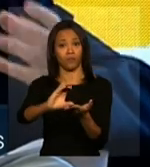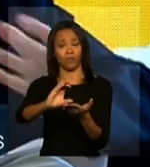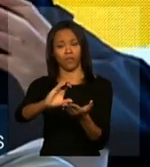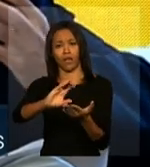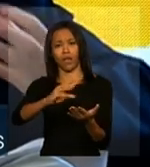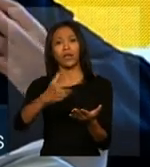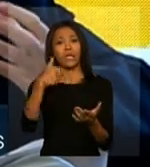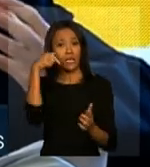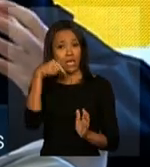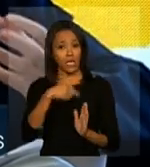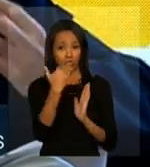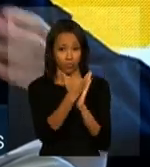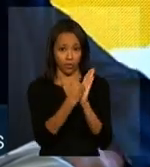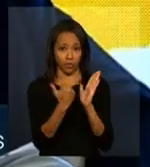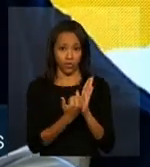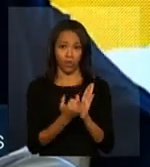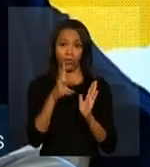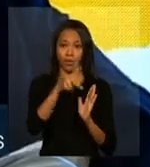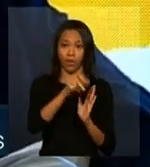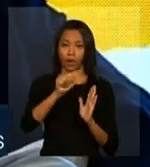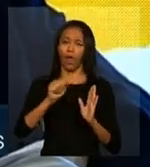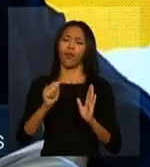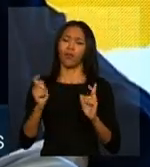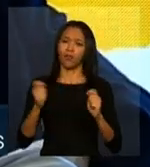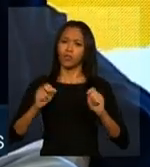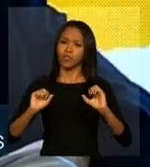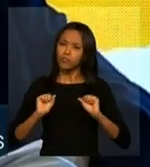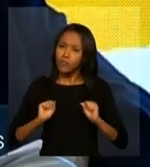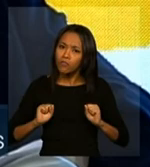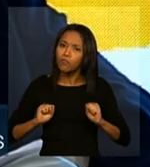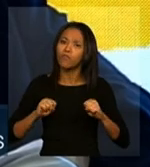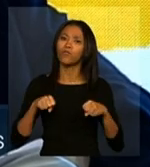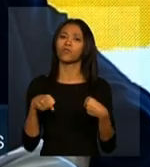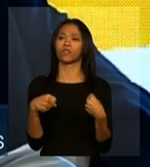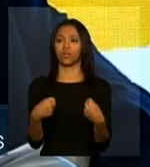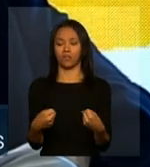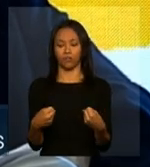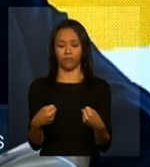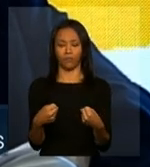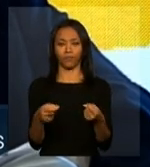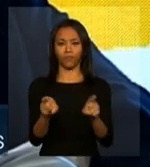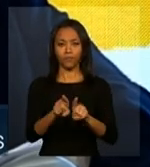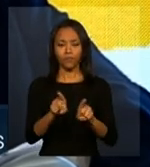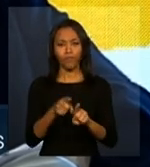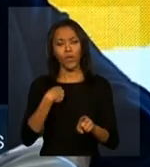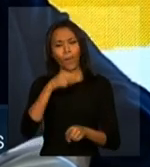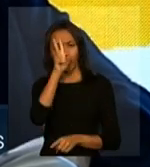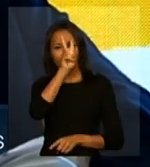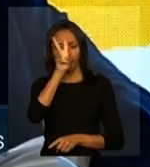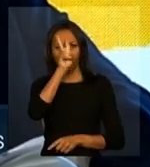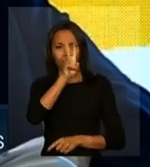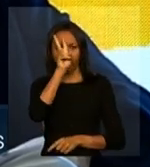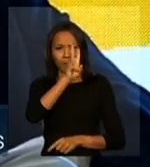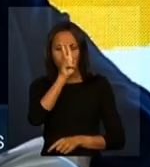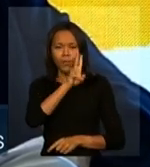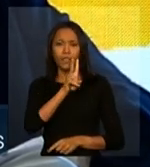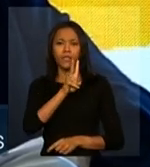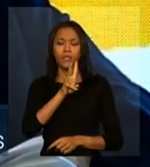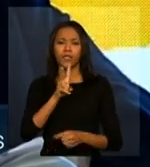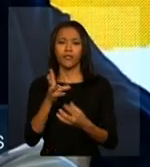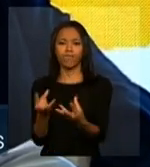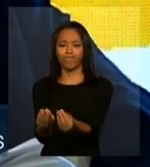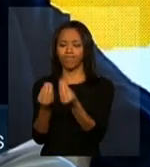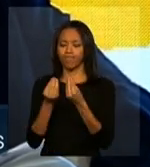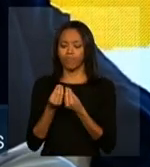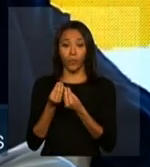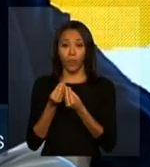esse programa fosse fortalecido, fosse devidamente fortalecido. Eu me lembro que trazia, inclusive, uma proposta